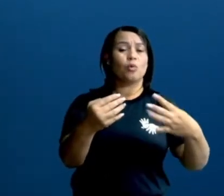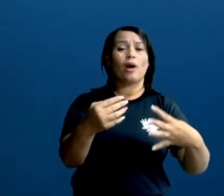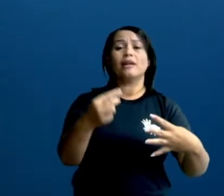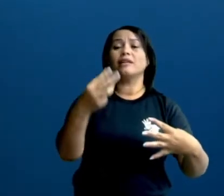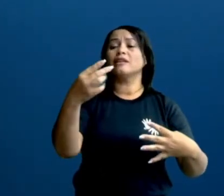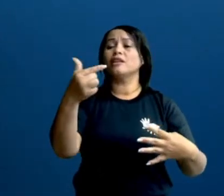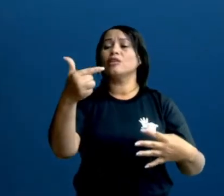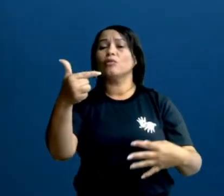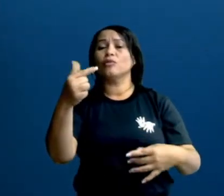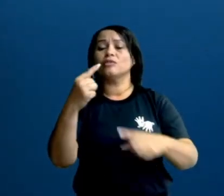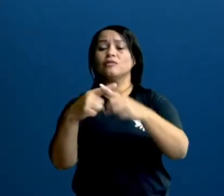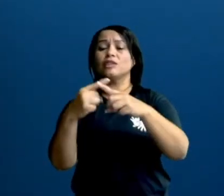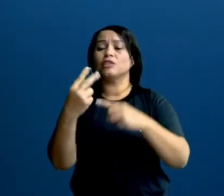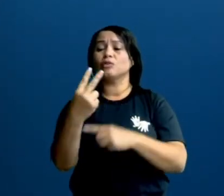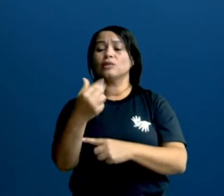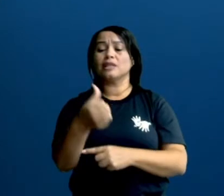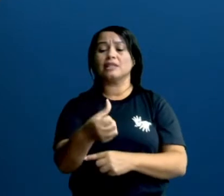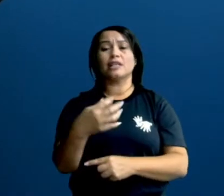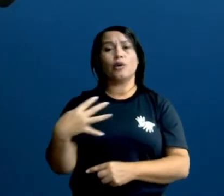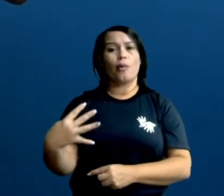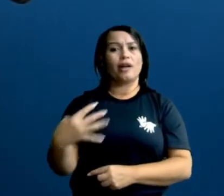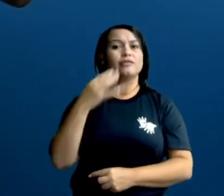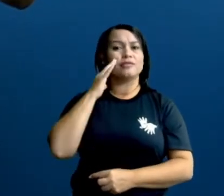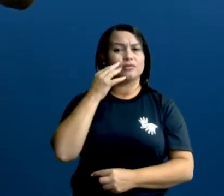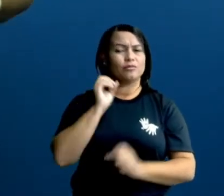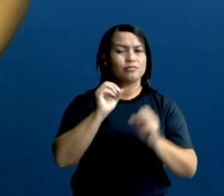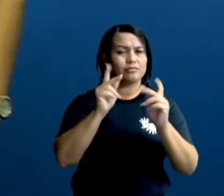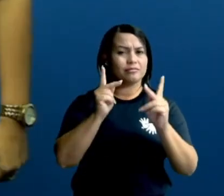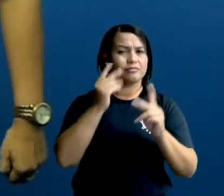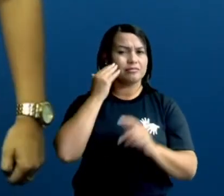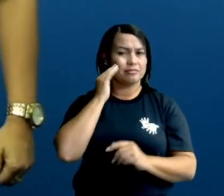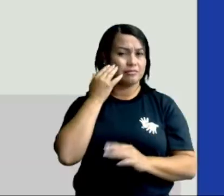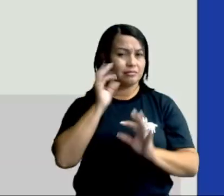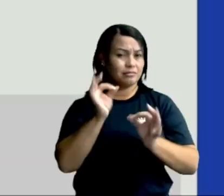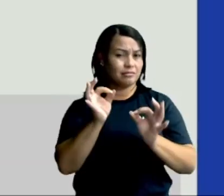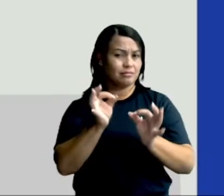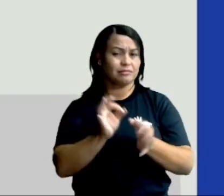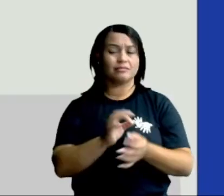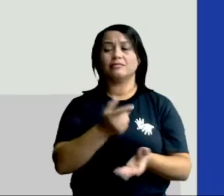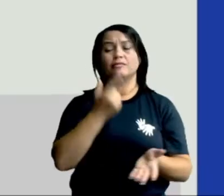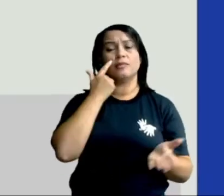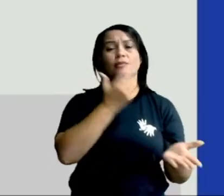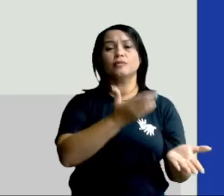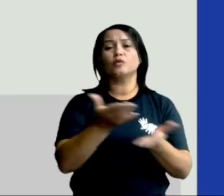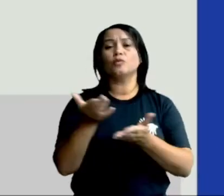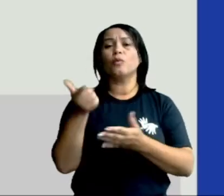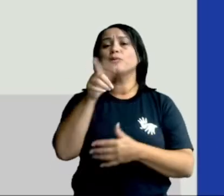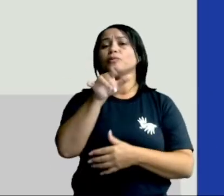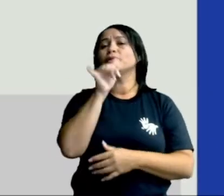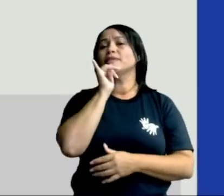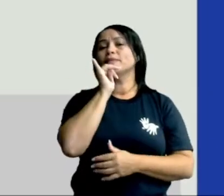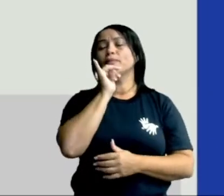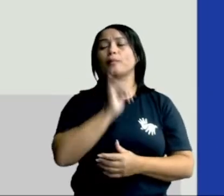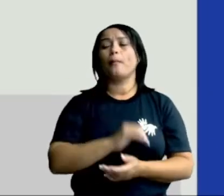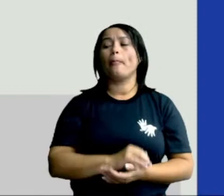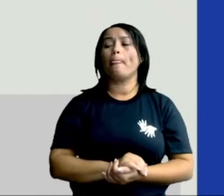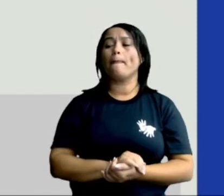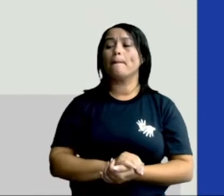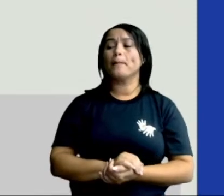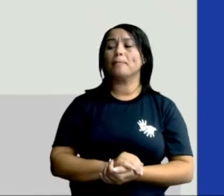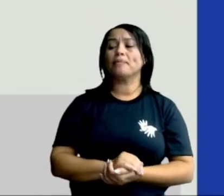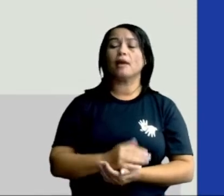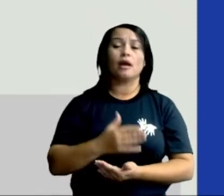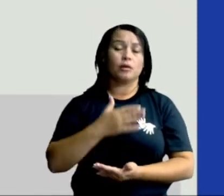32 vezes 2, 64. Ok? Certinho? Vamos para outro exemplo. No